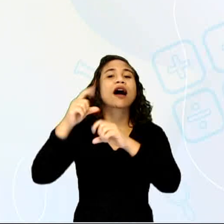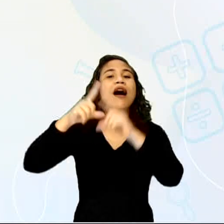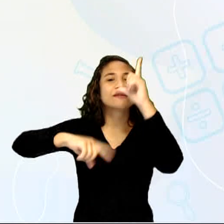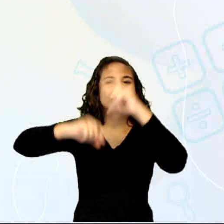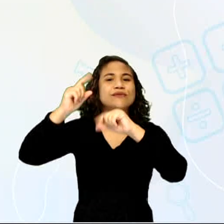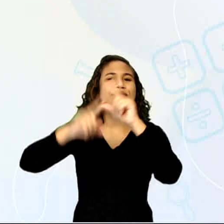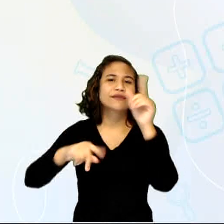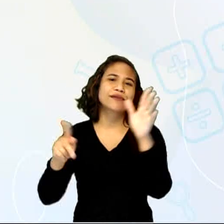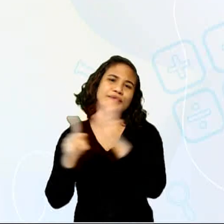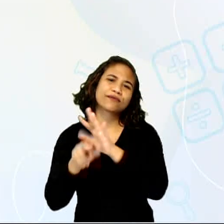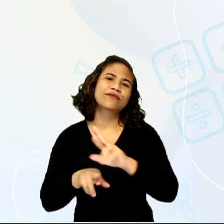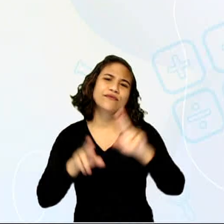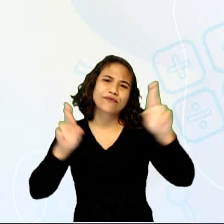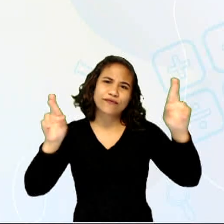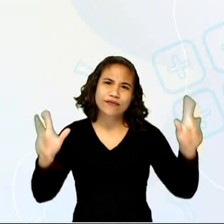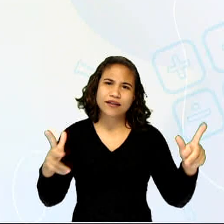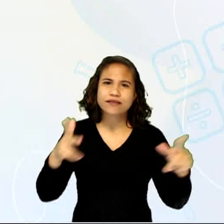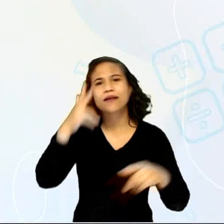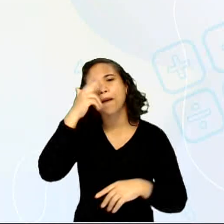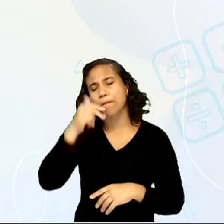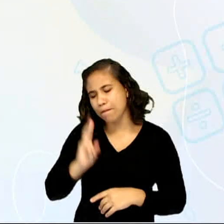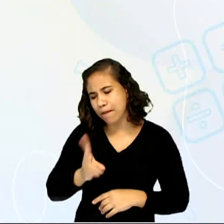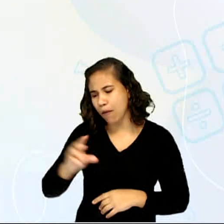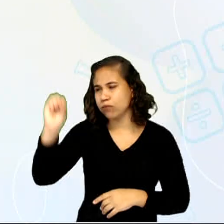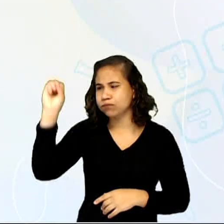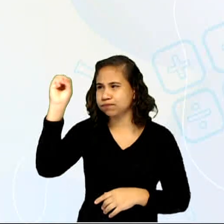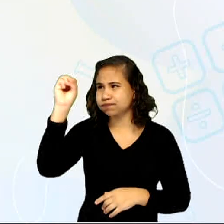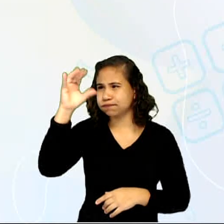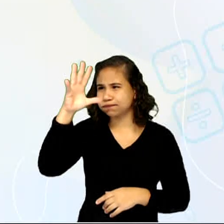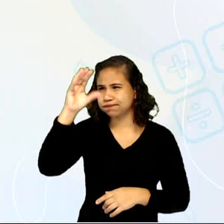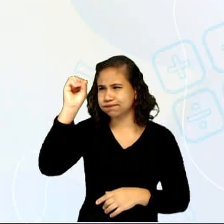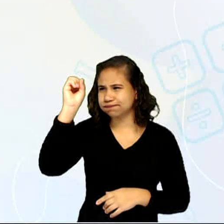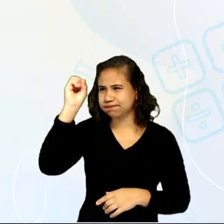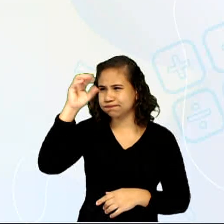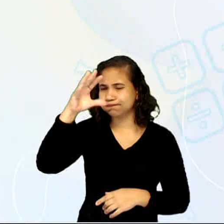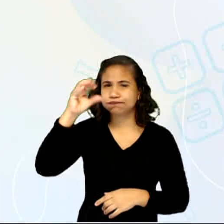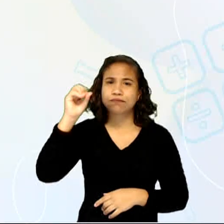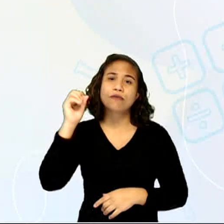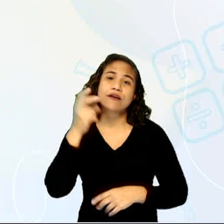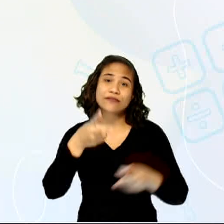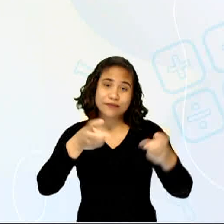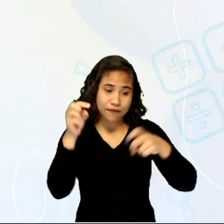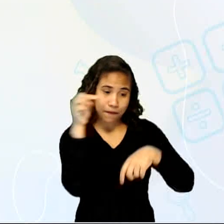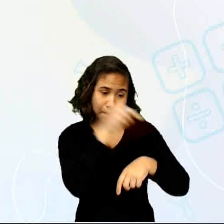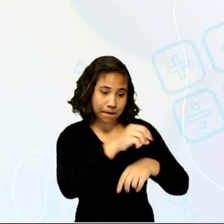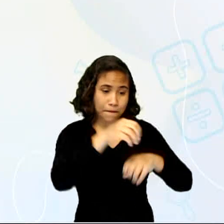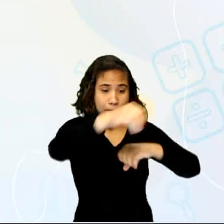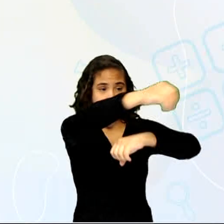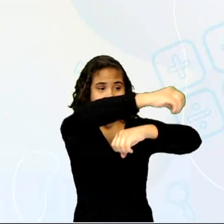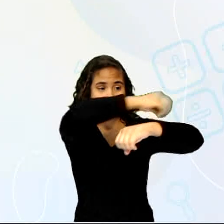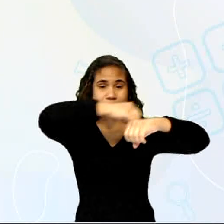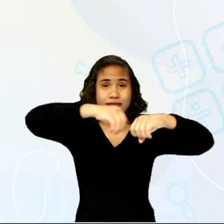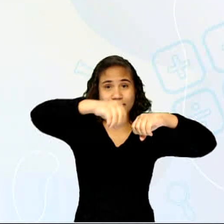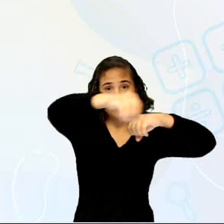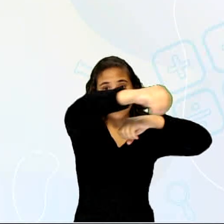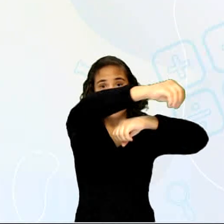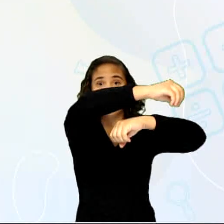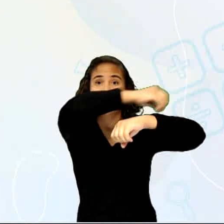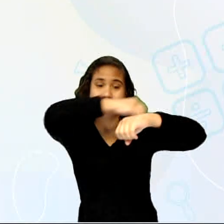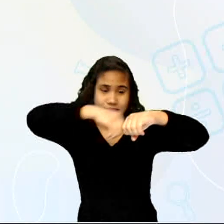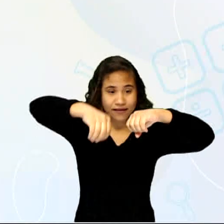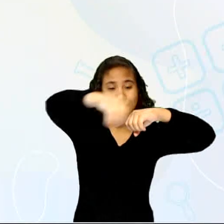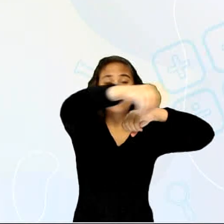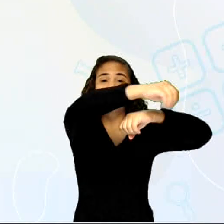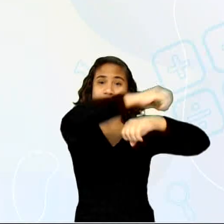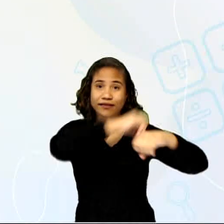praticamente sempre na mesma posição. Porque se você lembra muito bem, os planetas, eles estão em órbita em torno do